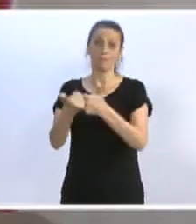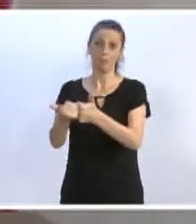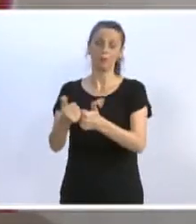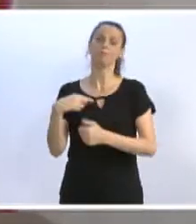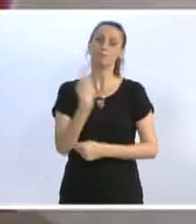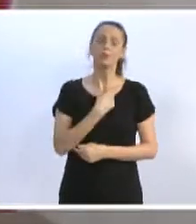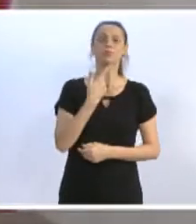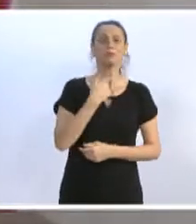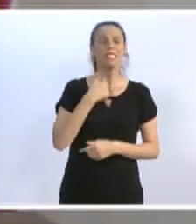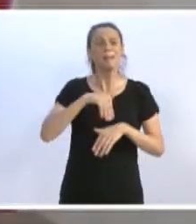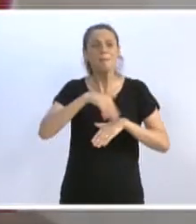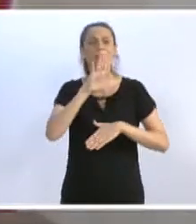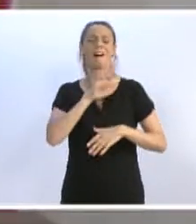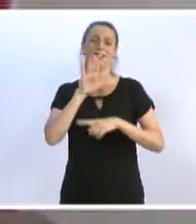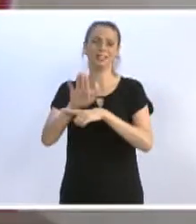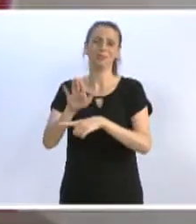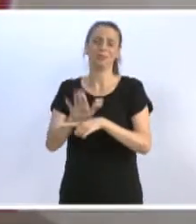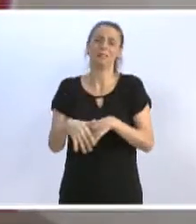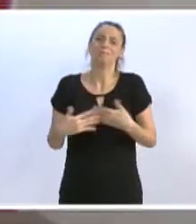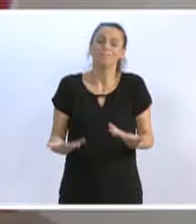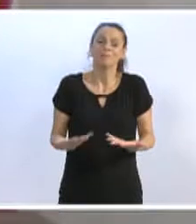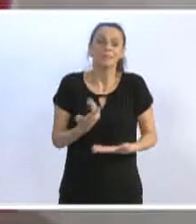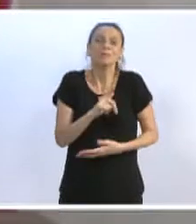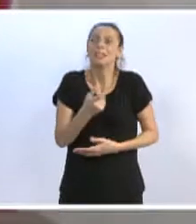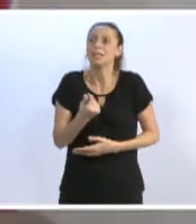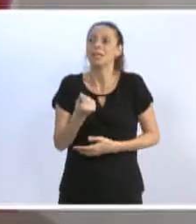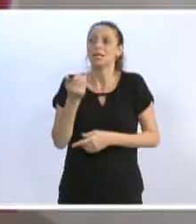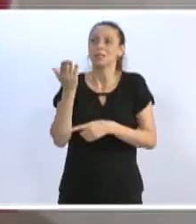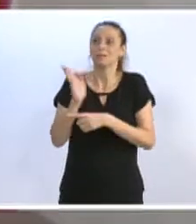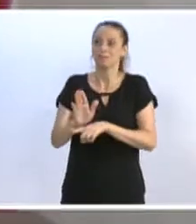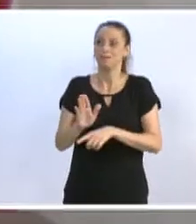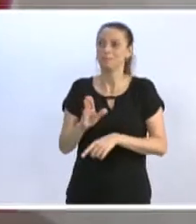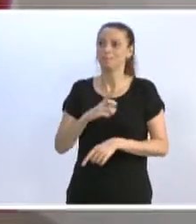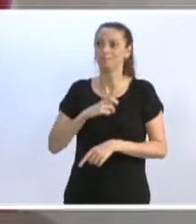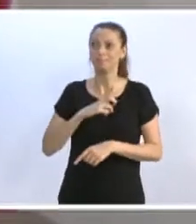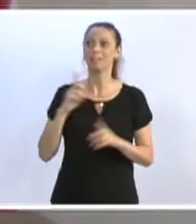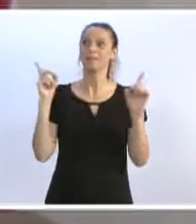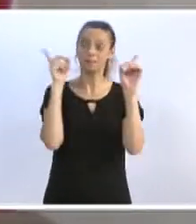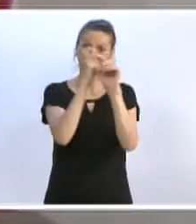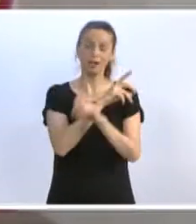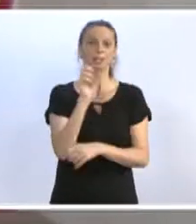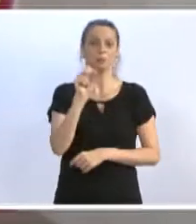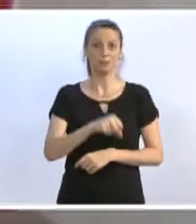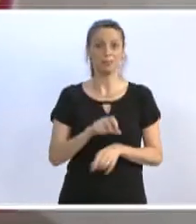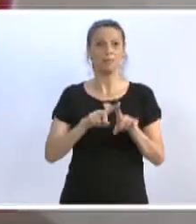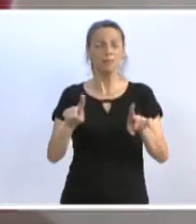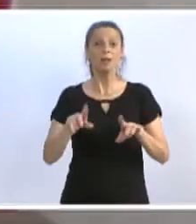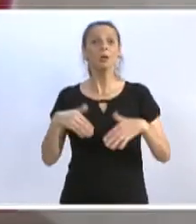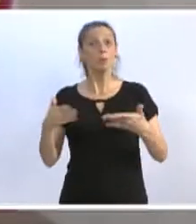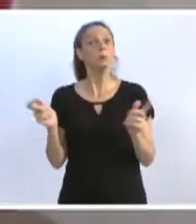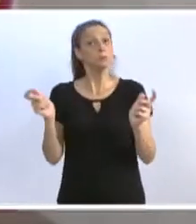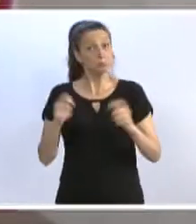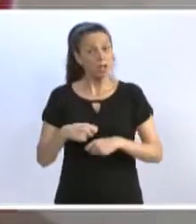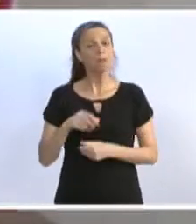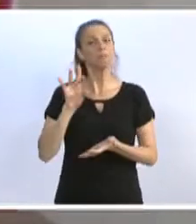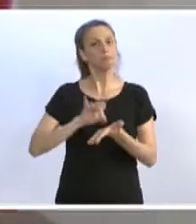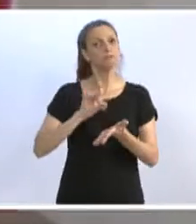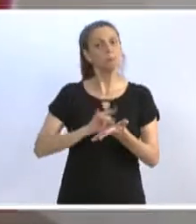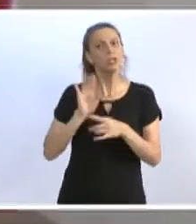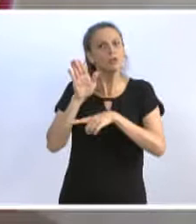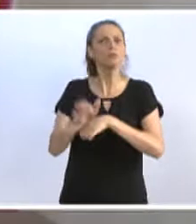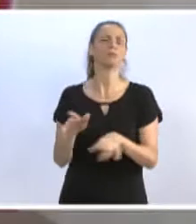gostaria é e nem condições para isso são muitas as dificuldades mas quando possível buscamos fazer nossa parte